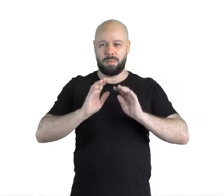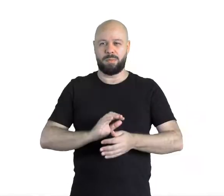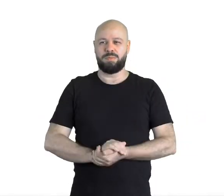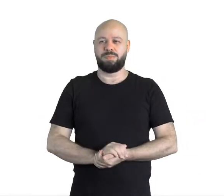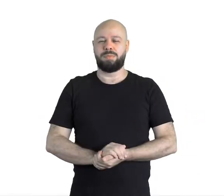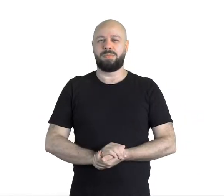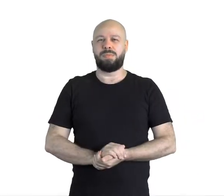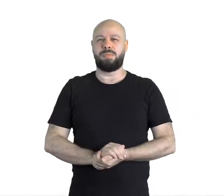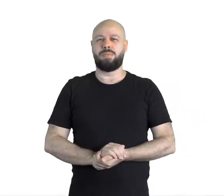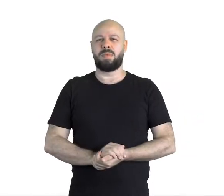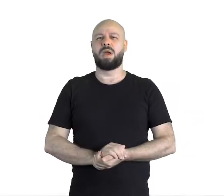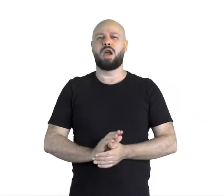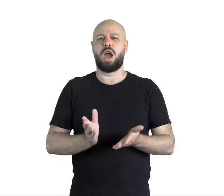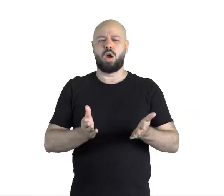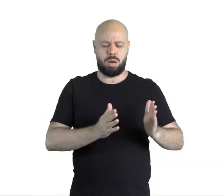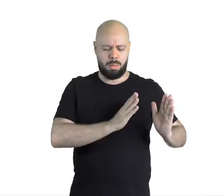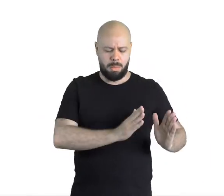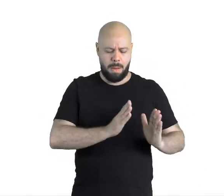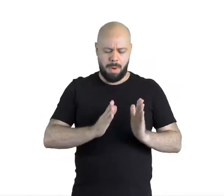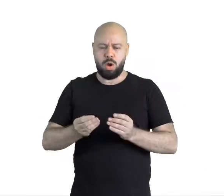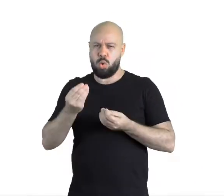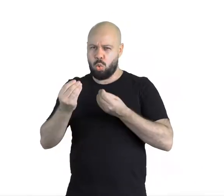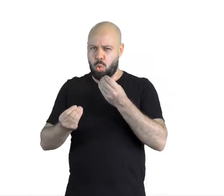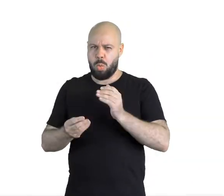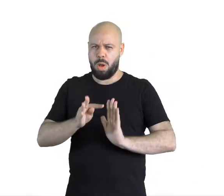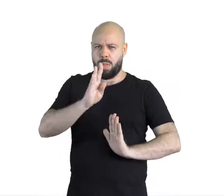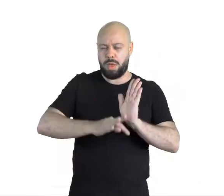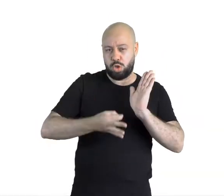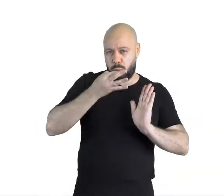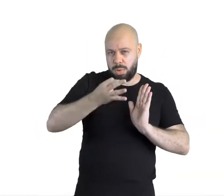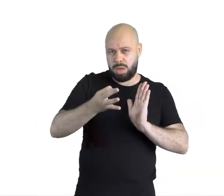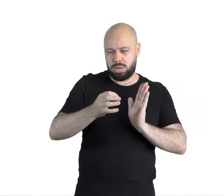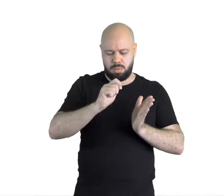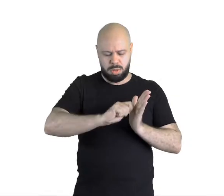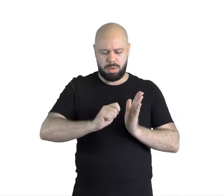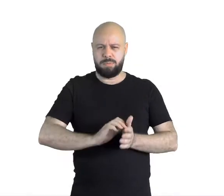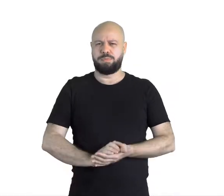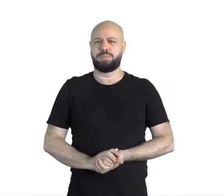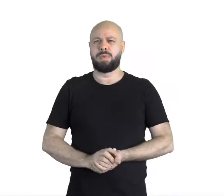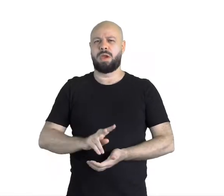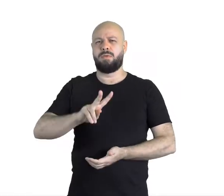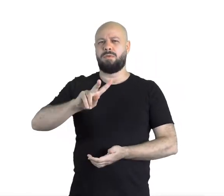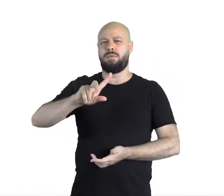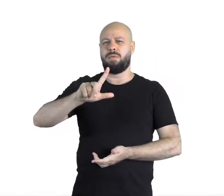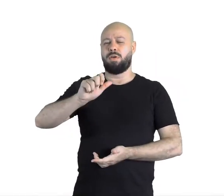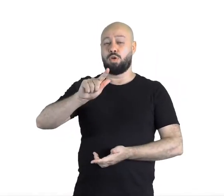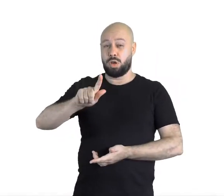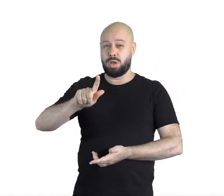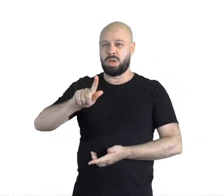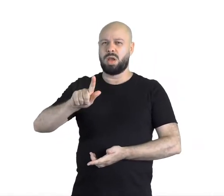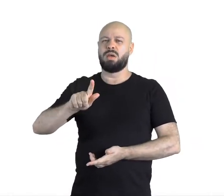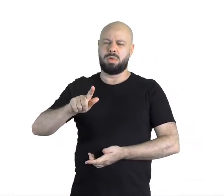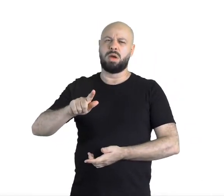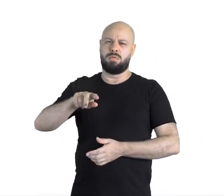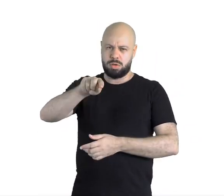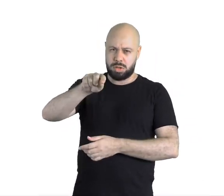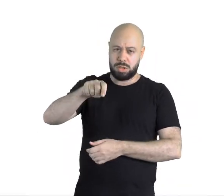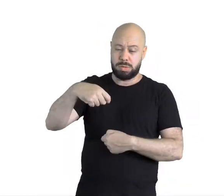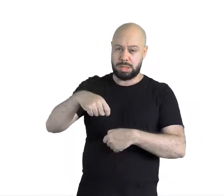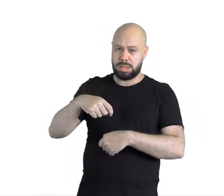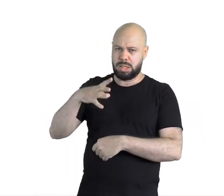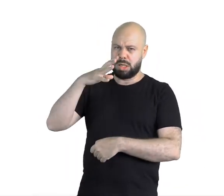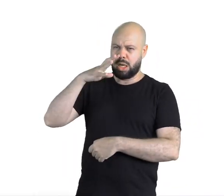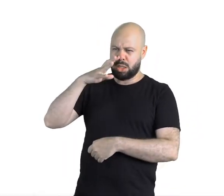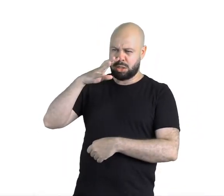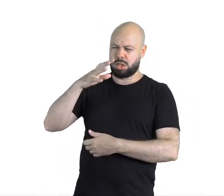Então, vamos lá, passo a passo para fazer o texto opinativo sobre o vlog. Escolha e assista a um vlog do seu interesse,